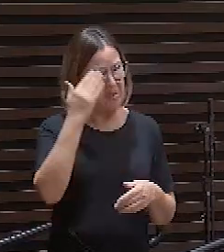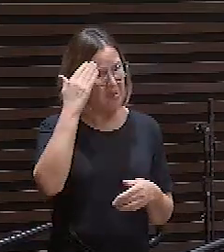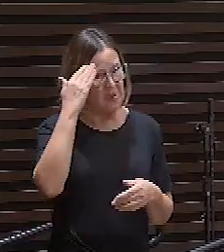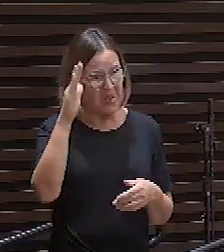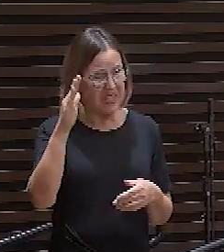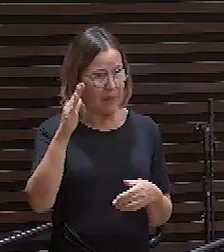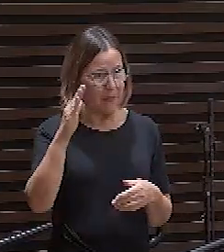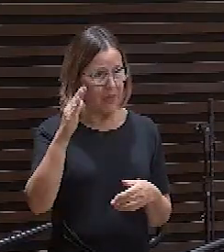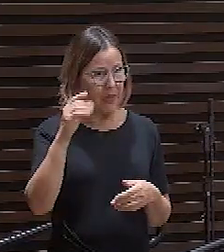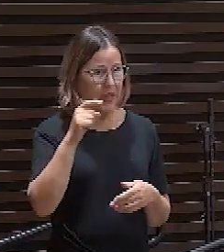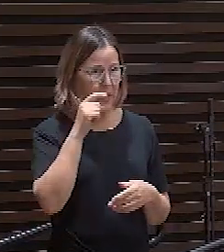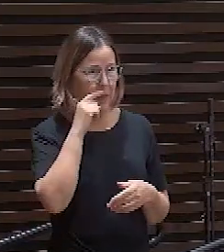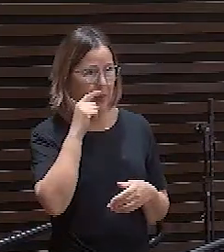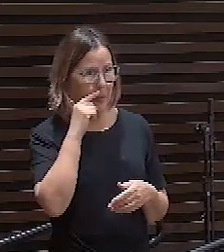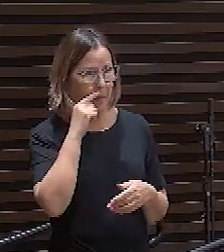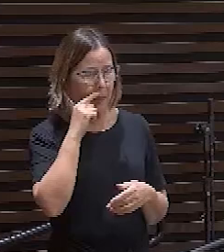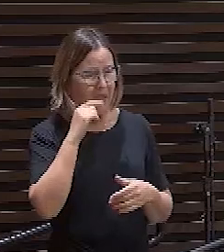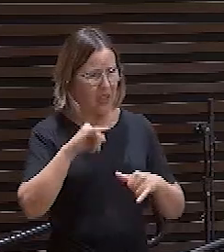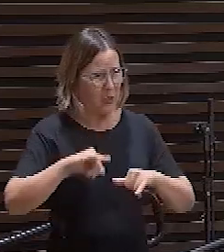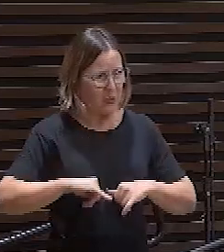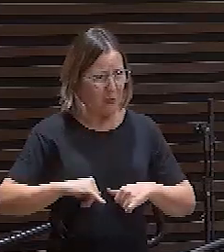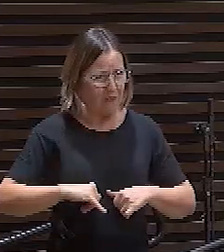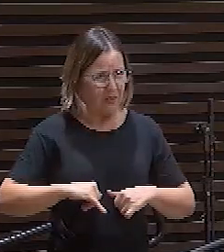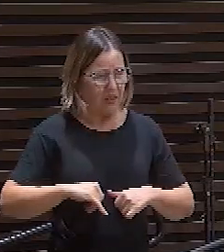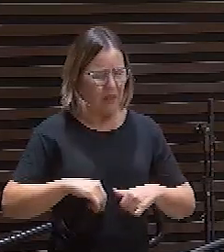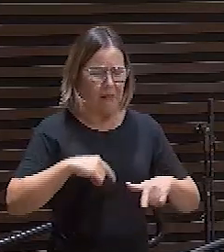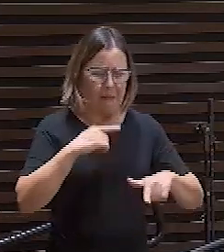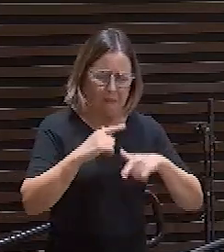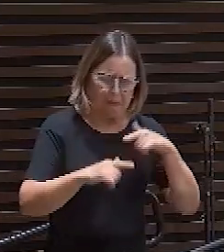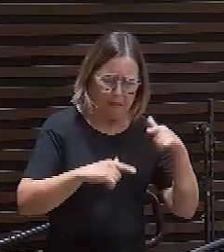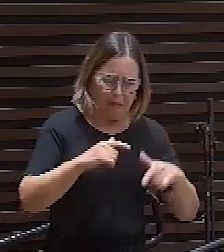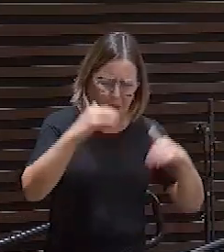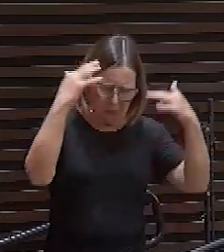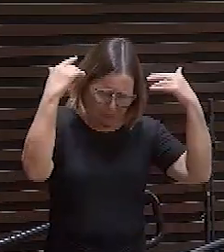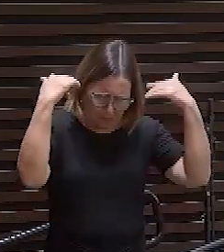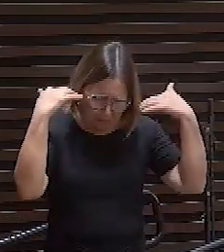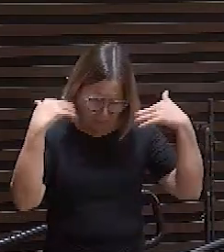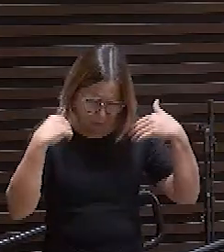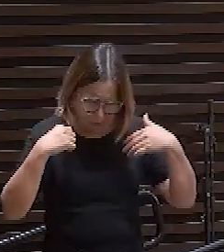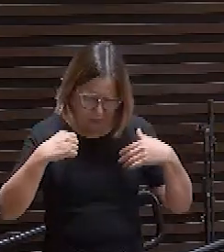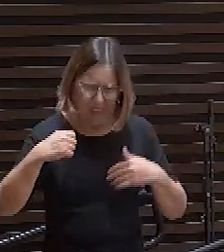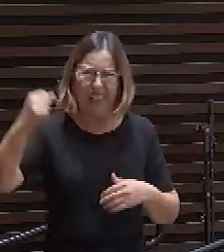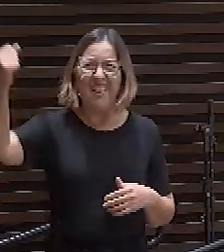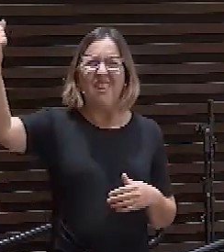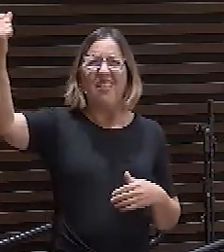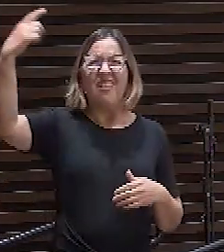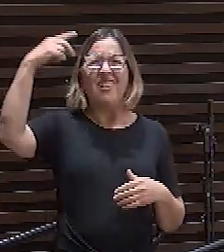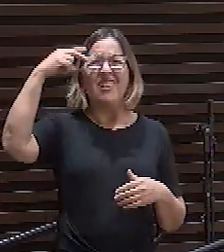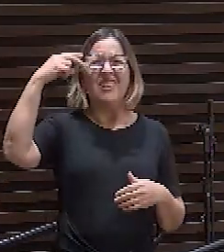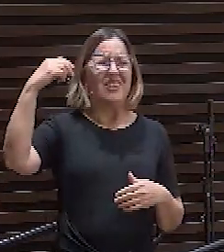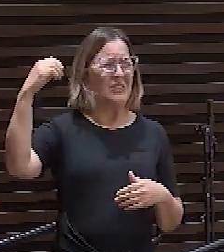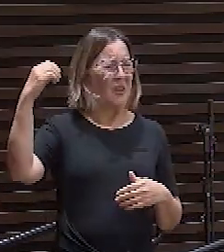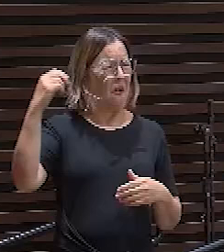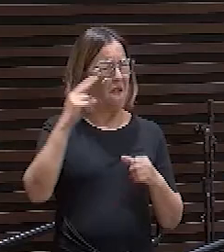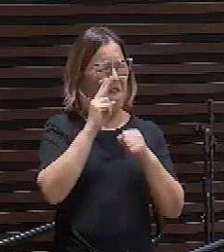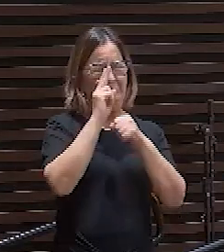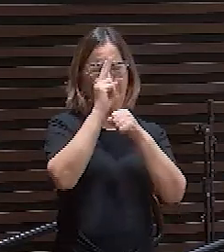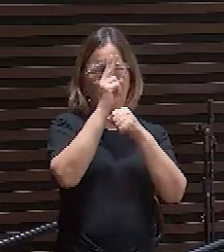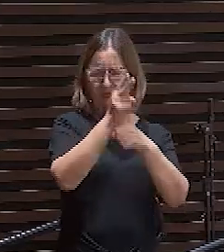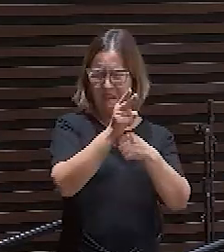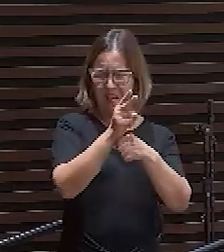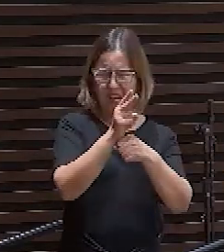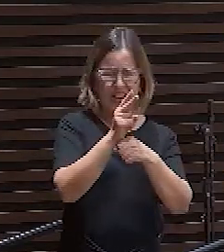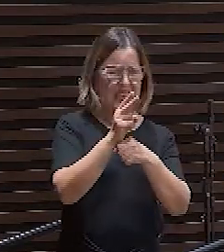sofrendo, entre aspas, trabalhando, se esforçando, no sol quente, roupa suja, carregando